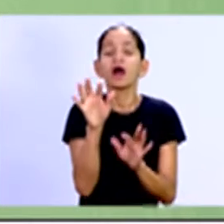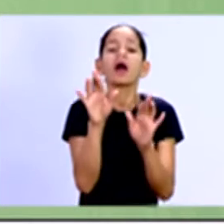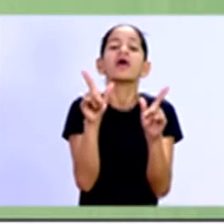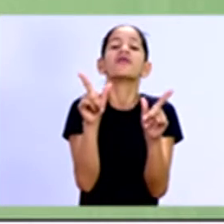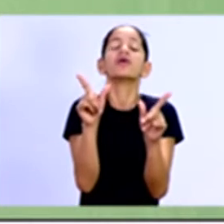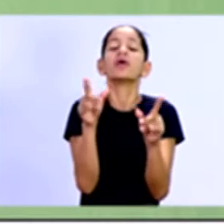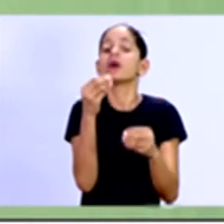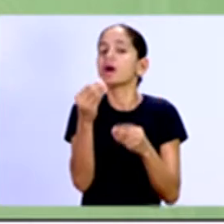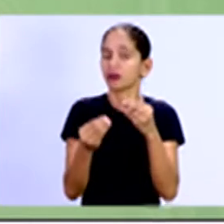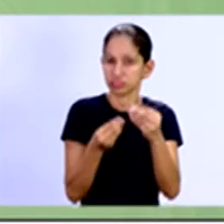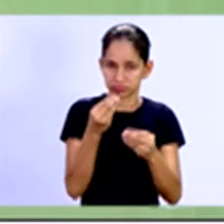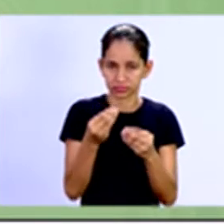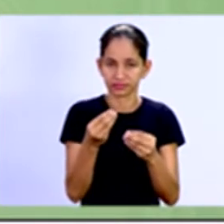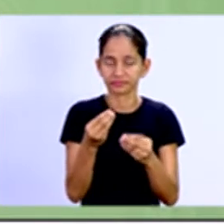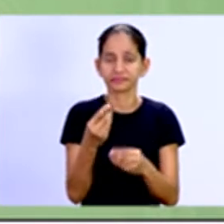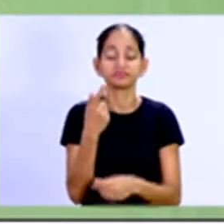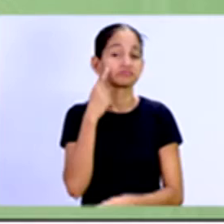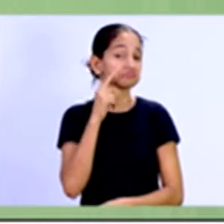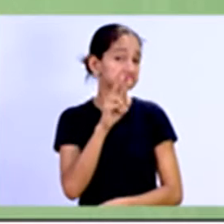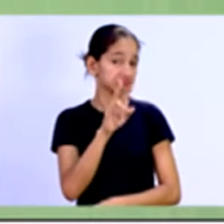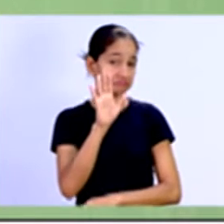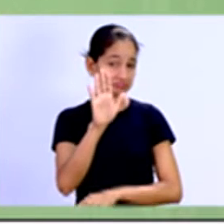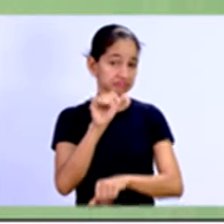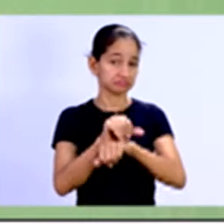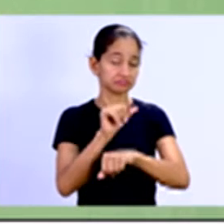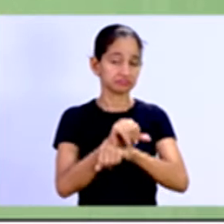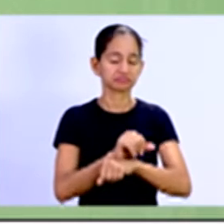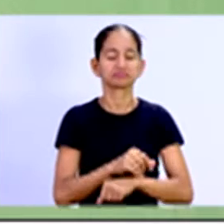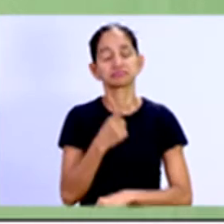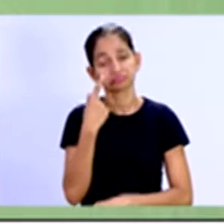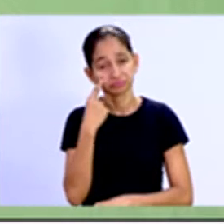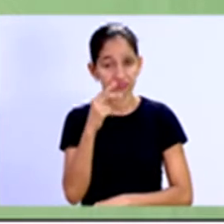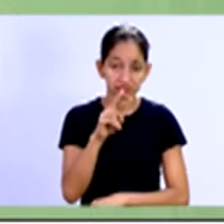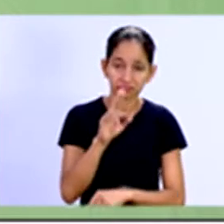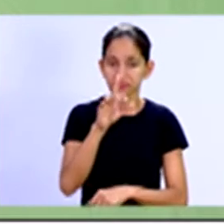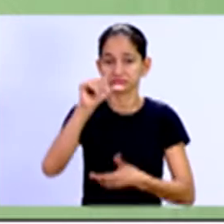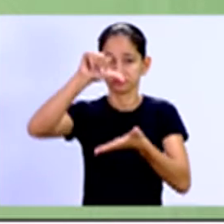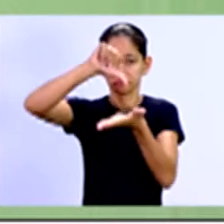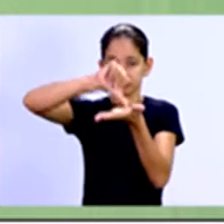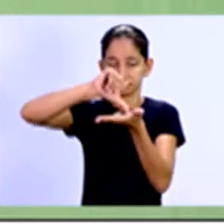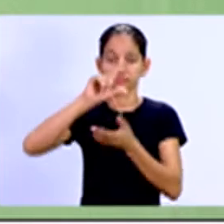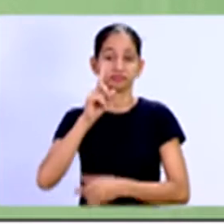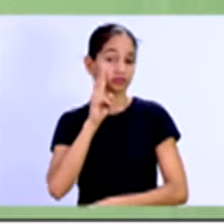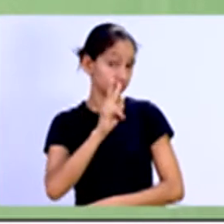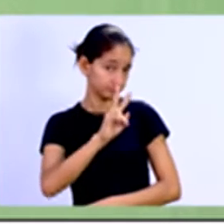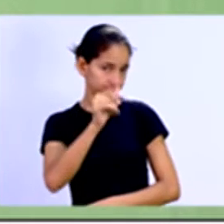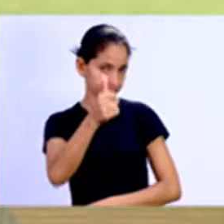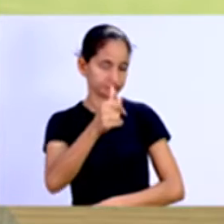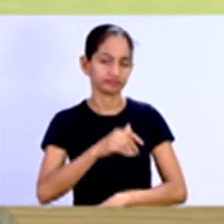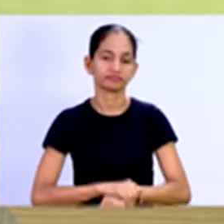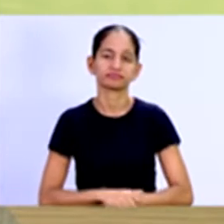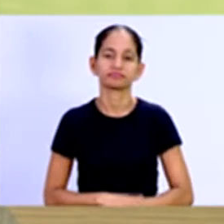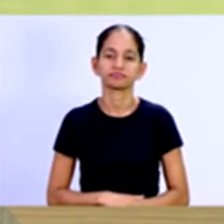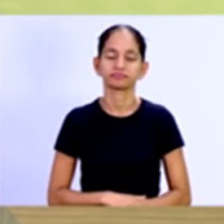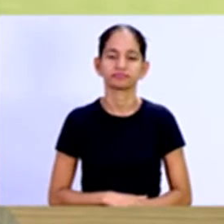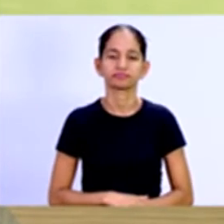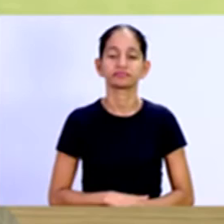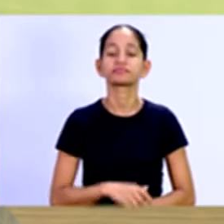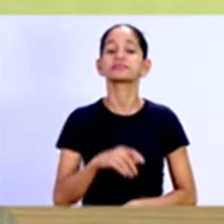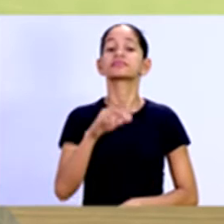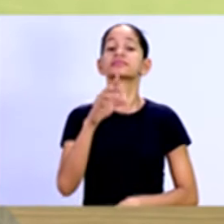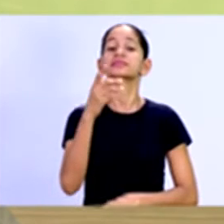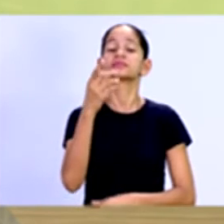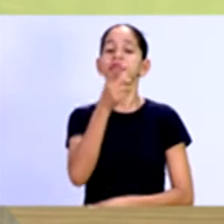indivíduo. Vamos ver, professor David, as respostas dos nossos polos. Vamos lá. Na